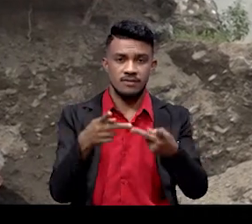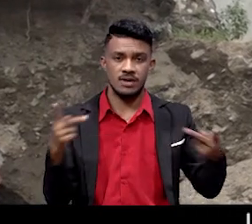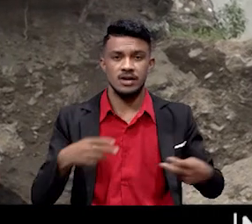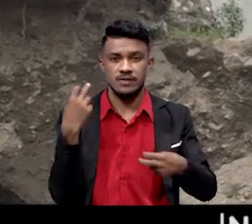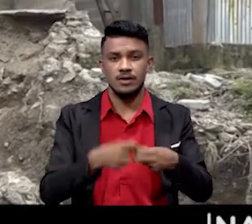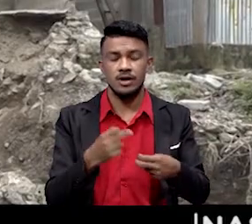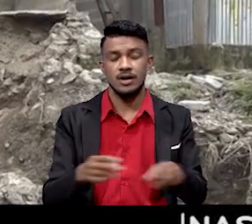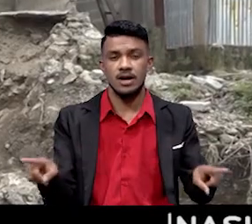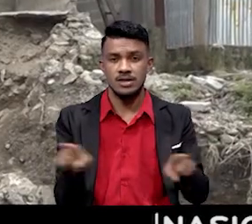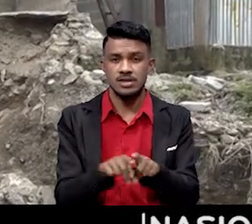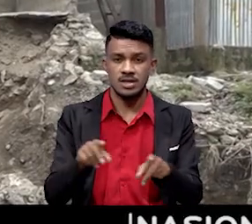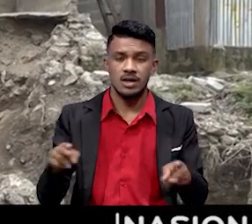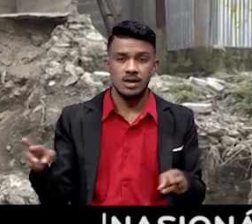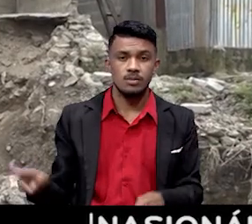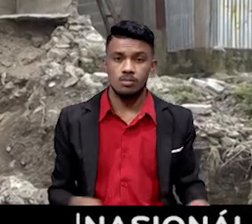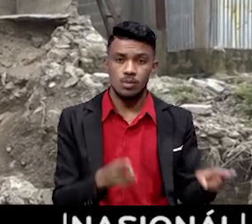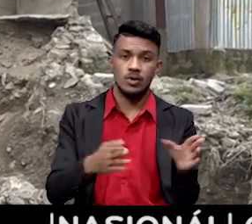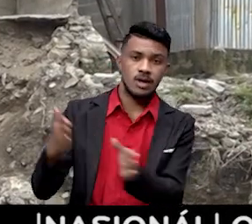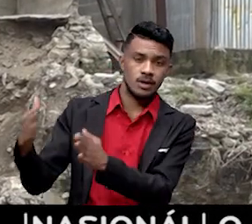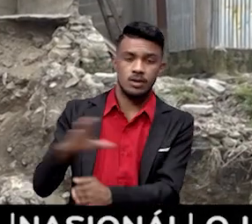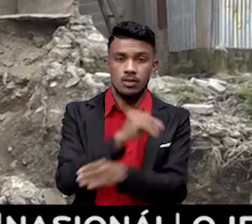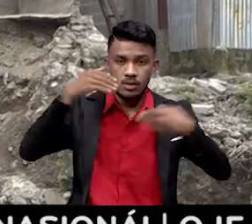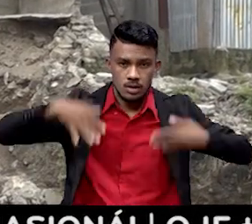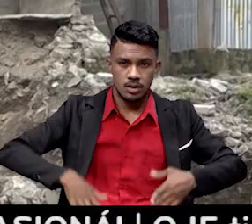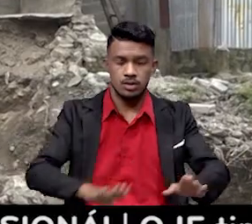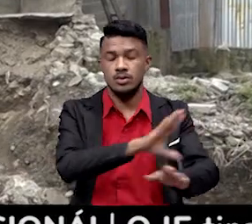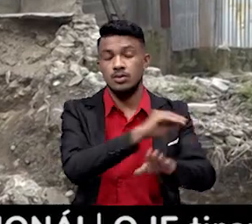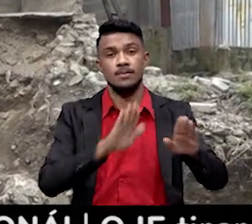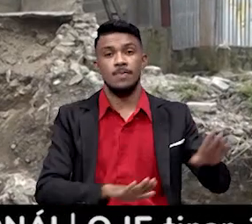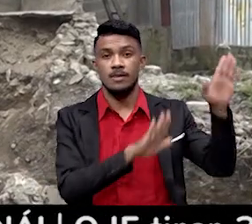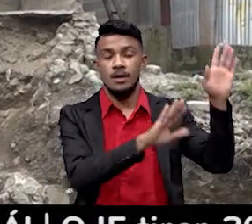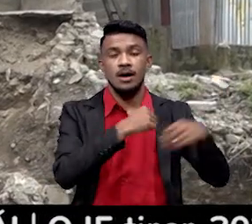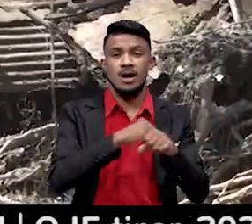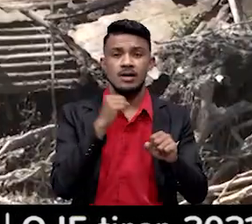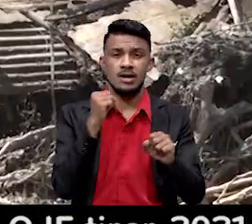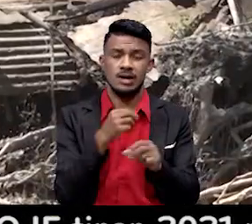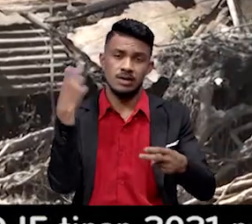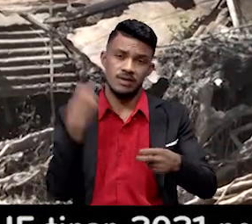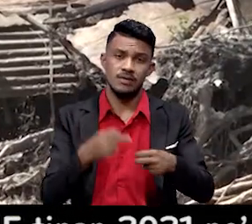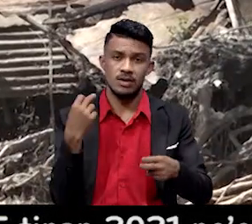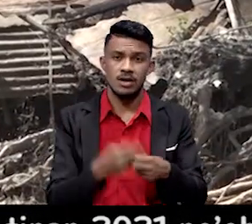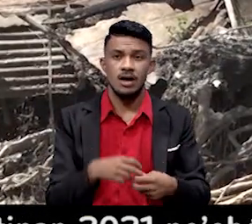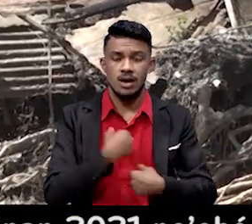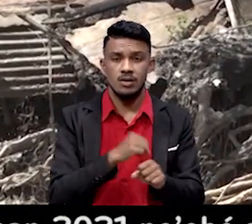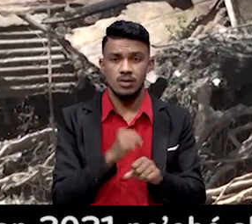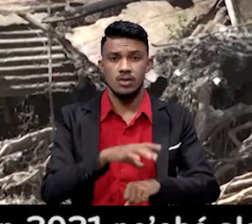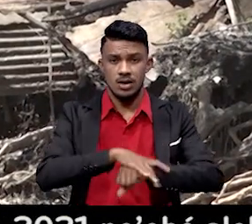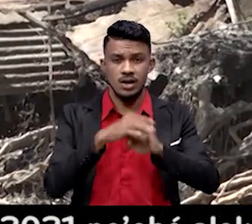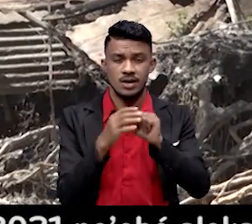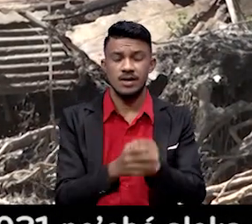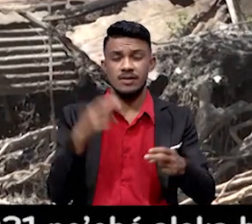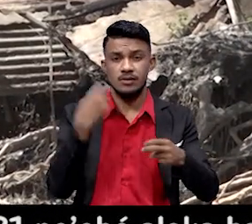ibung, no rai lolong, tamba perigo ba emane morish, no forma utilização rai, nebe bele aumenta